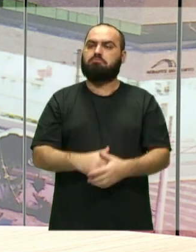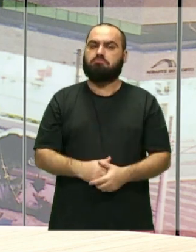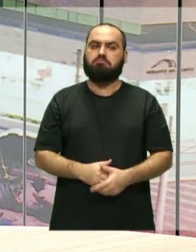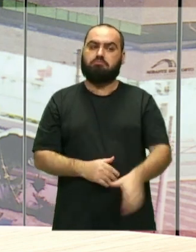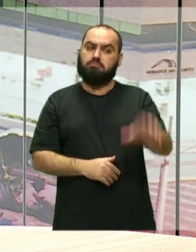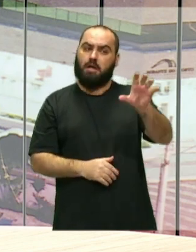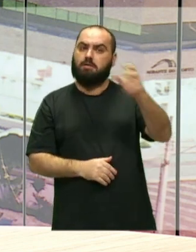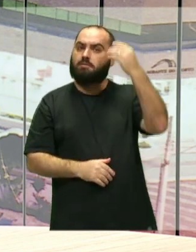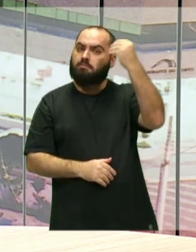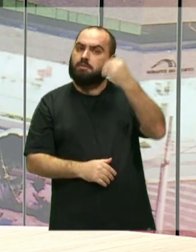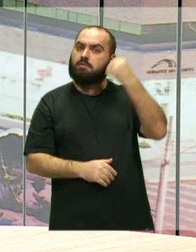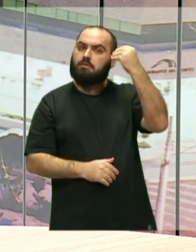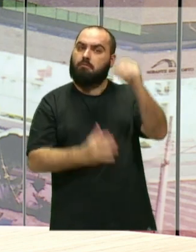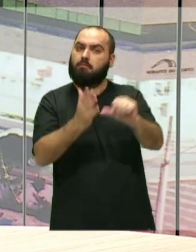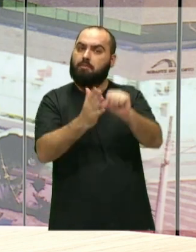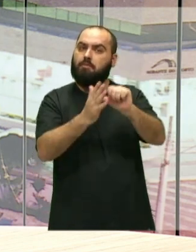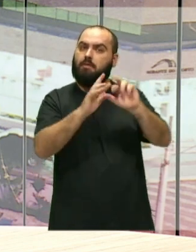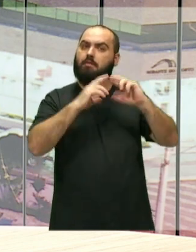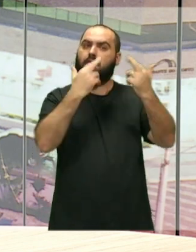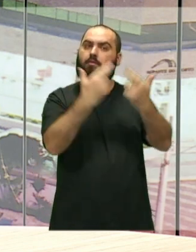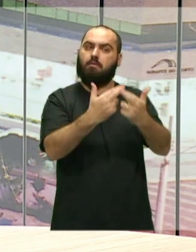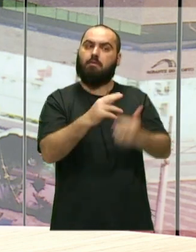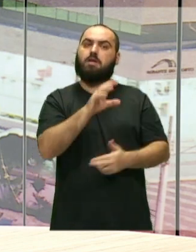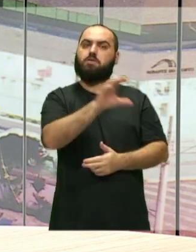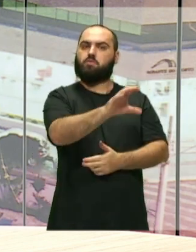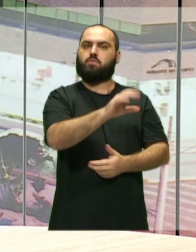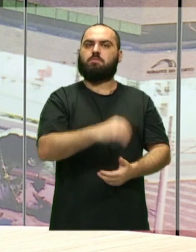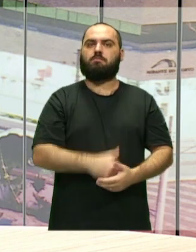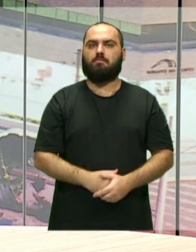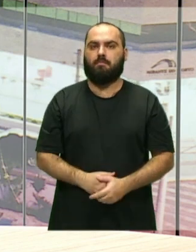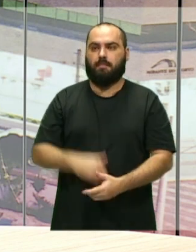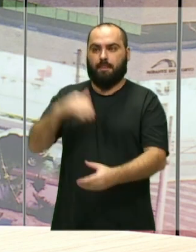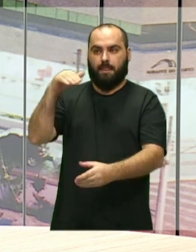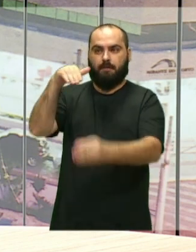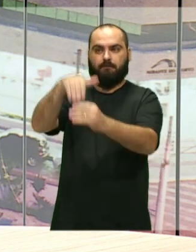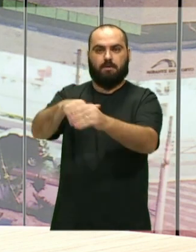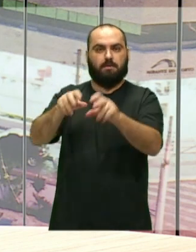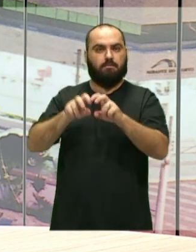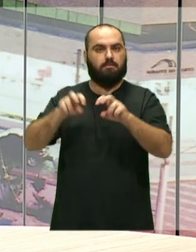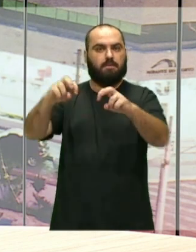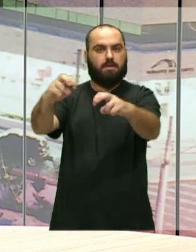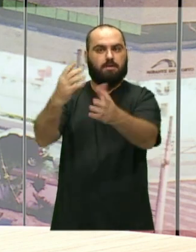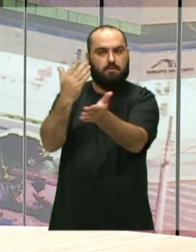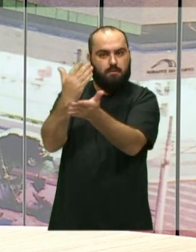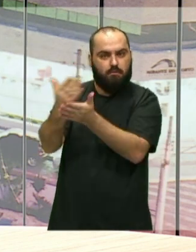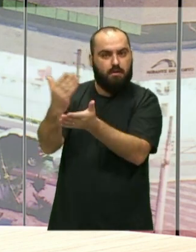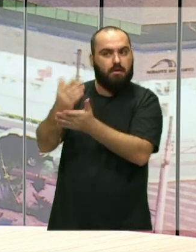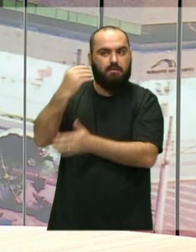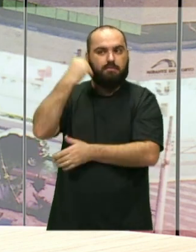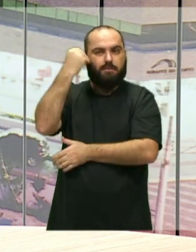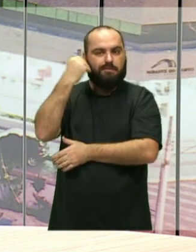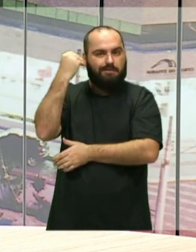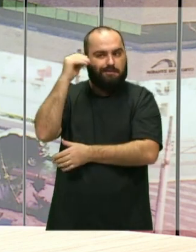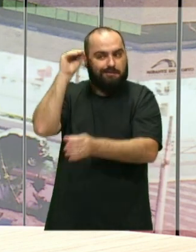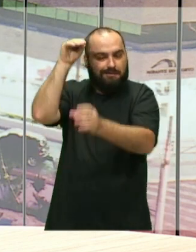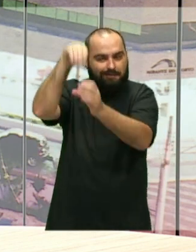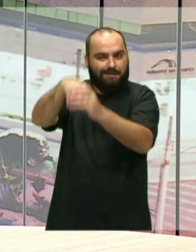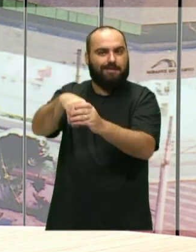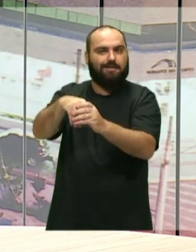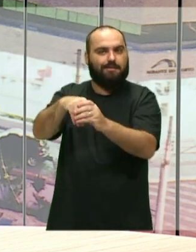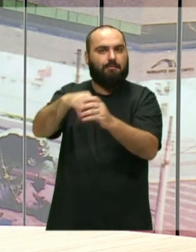da primeira sessão vai ser basicamente isso eleger a mesa já começar algumas algumas experiências ali de